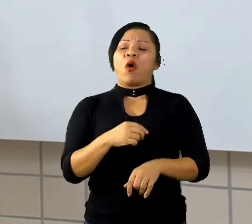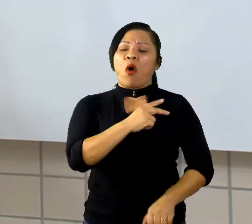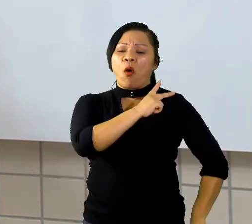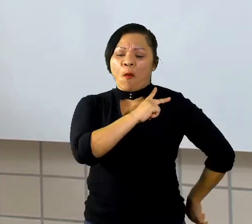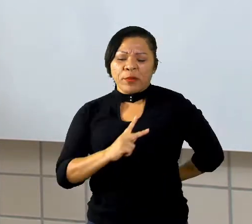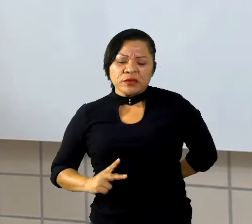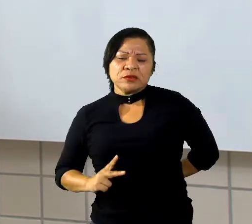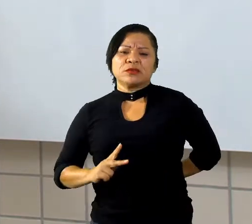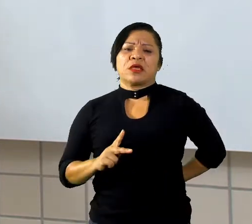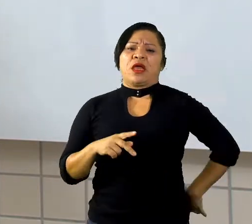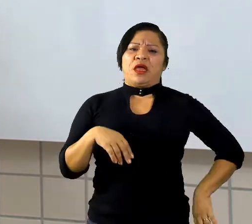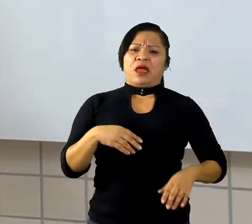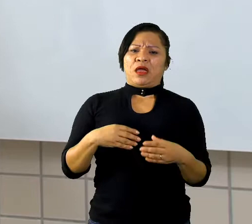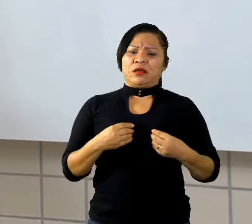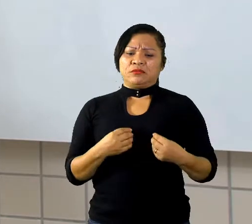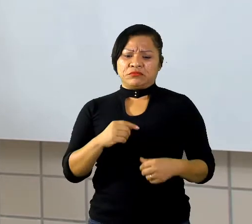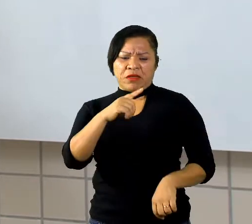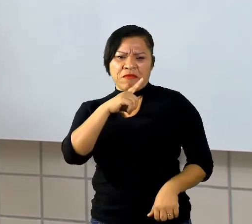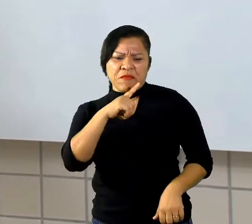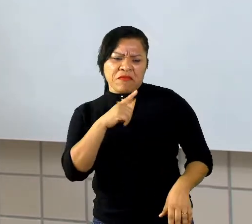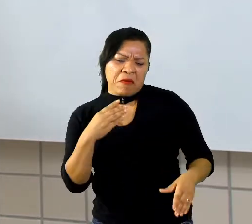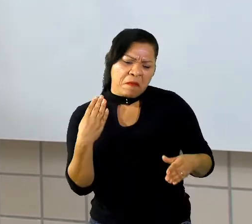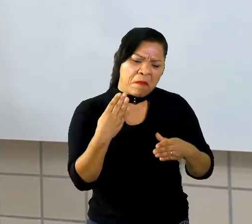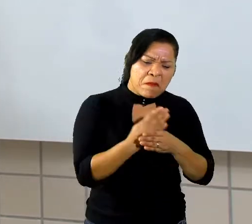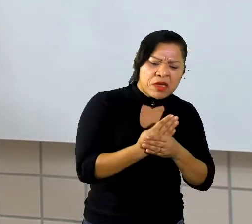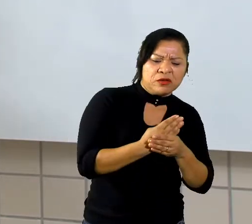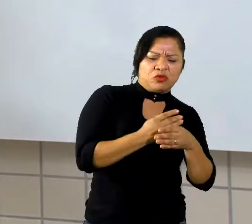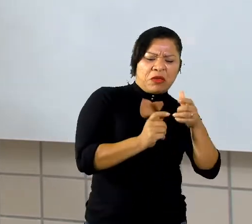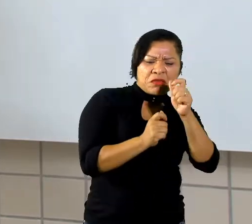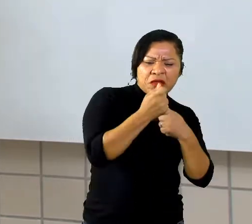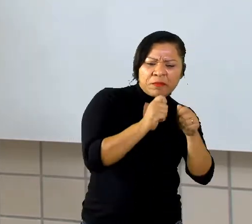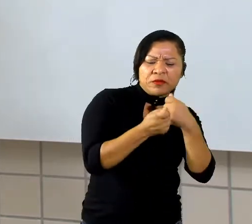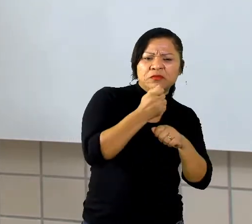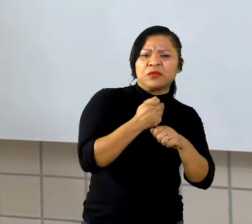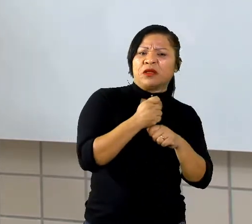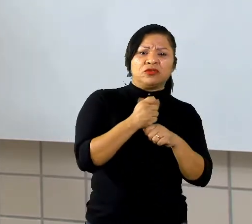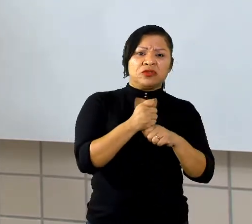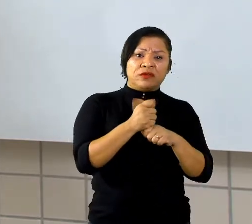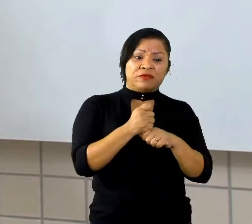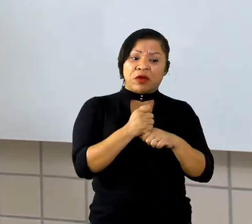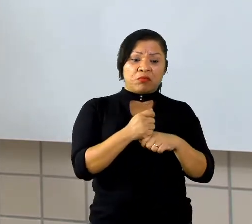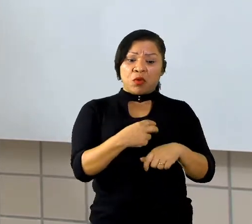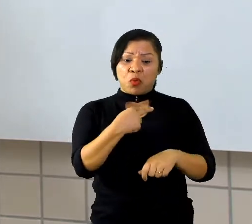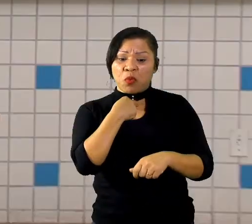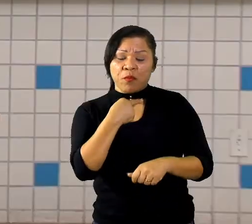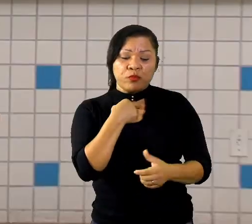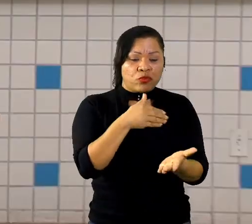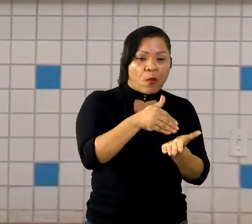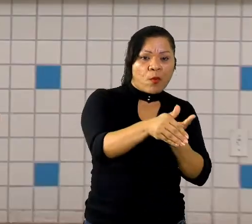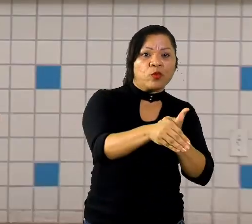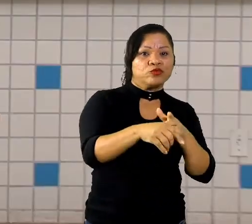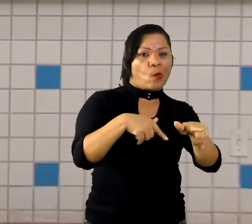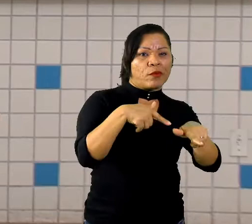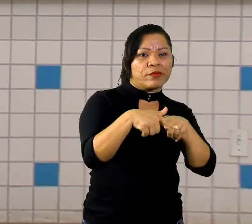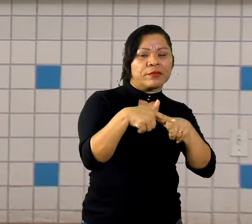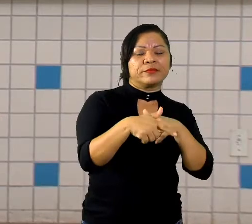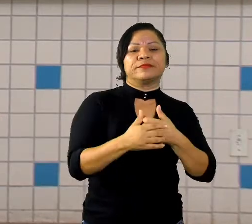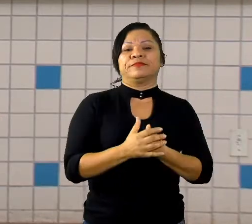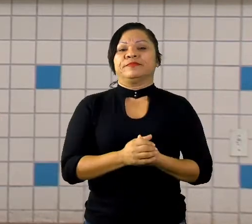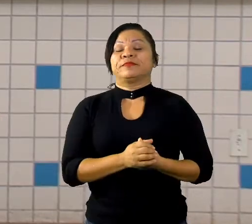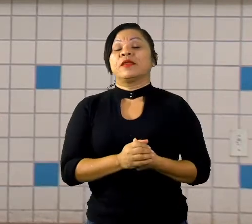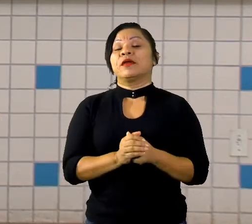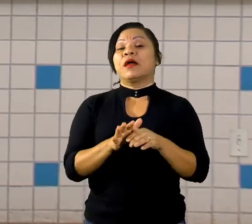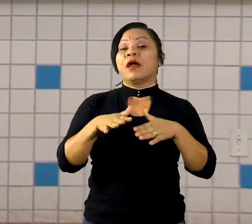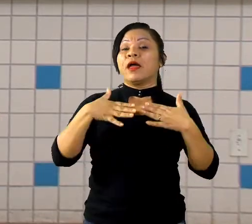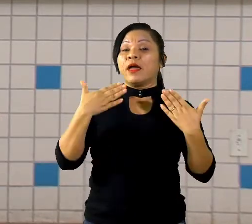esse impedimento administrativo. Eles foram impedidos de continuar no cargo. Bom, uma das principais